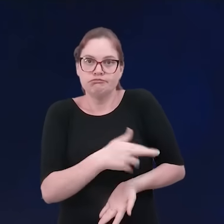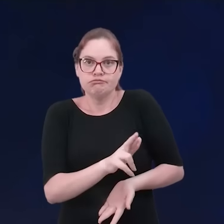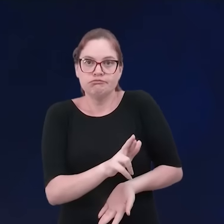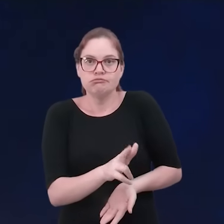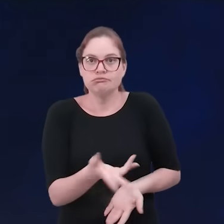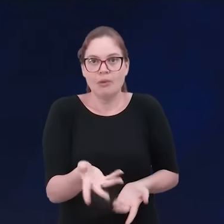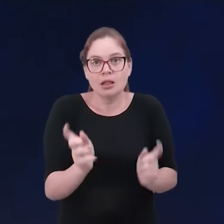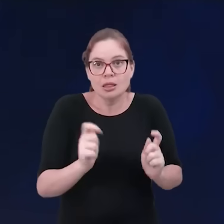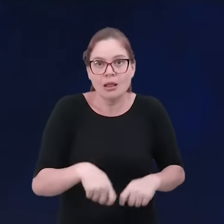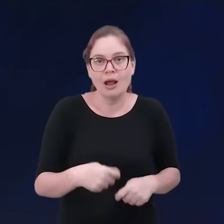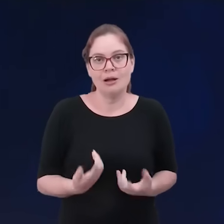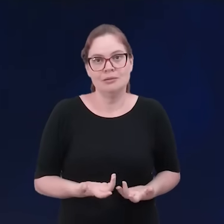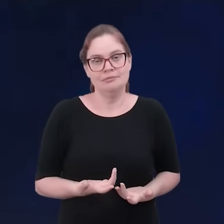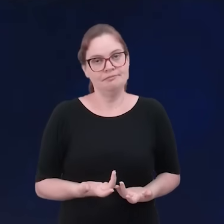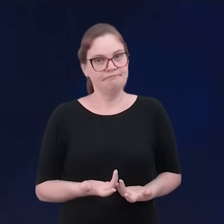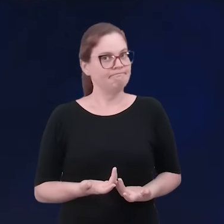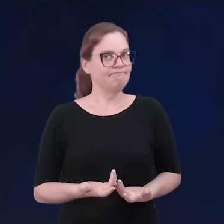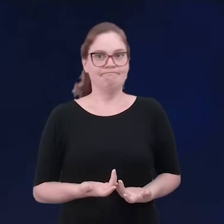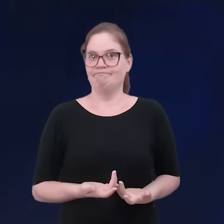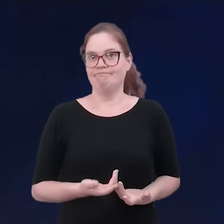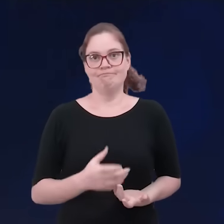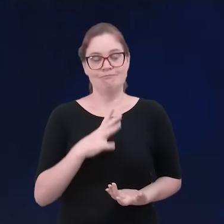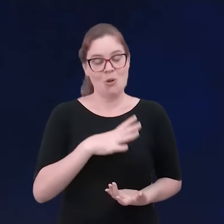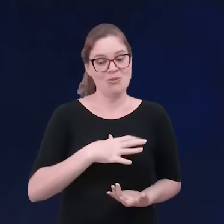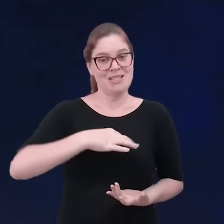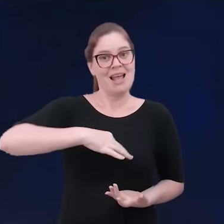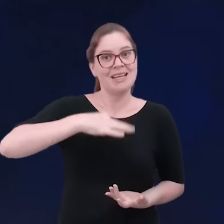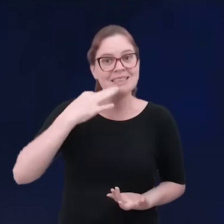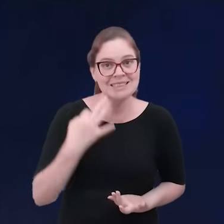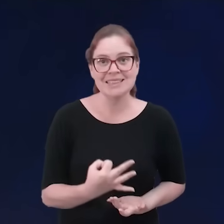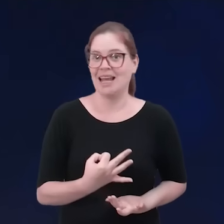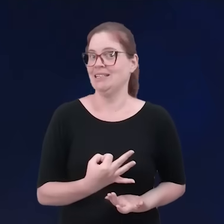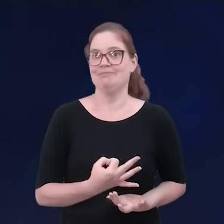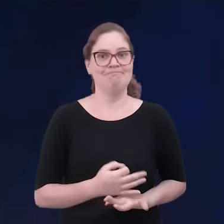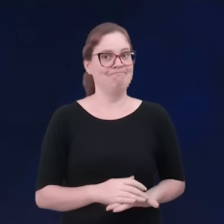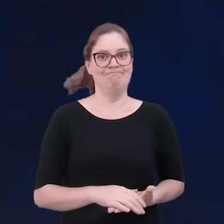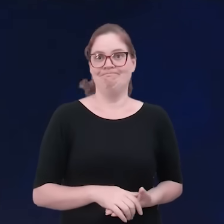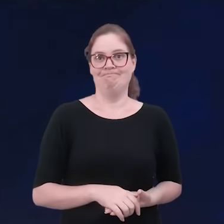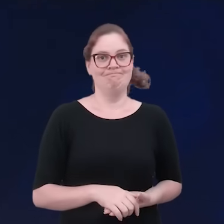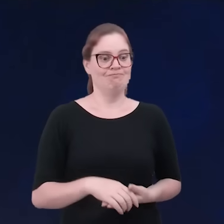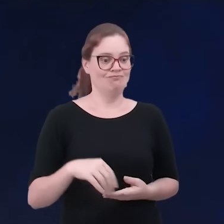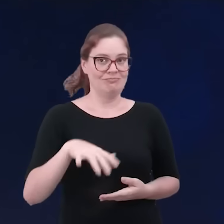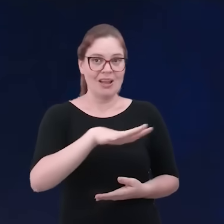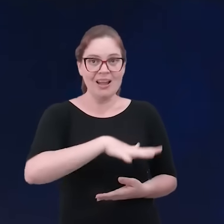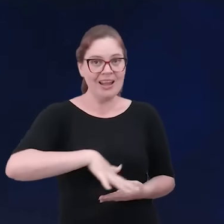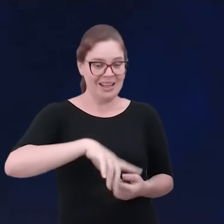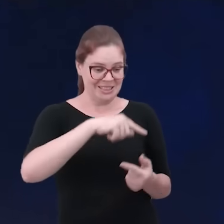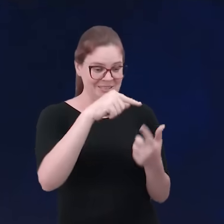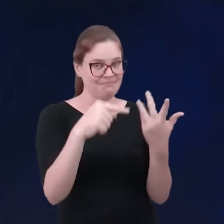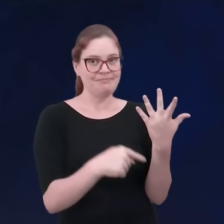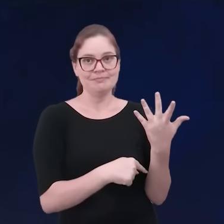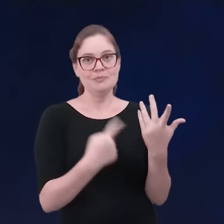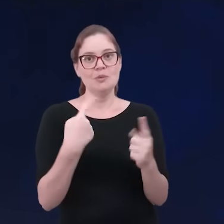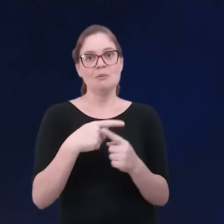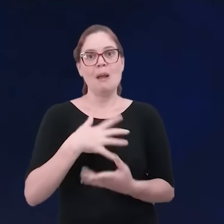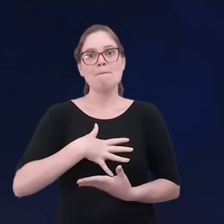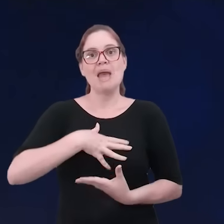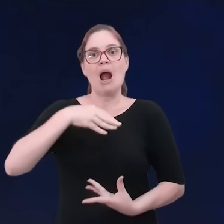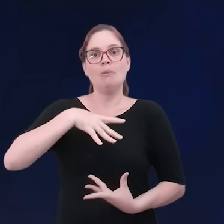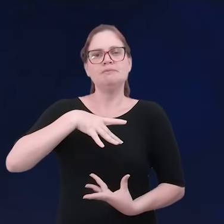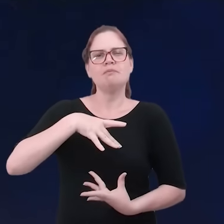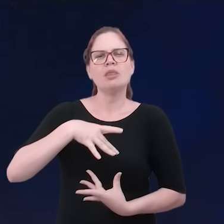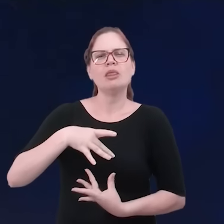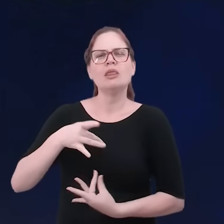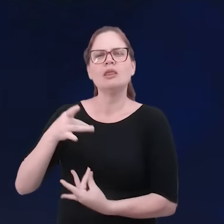religião? Com certeza podemos afirmar que não. Porque a sede da alma, da minha alma, da